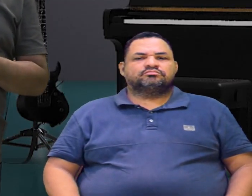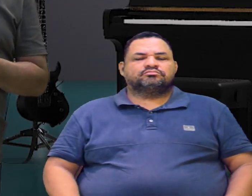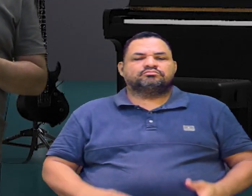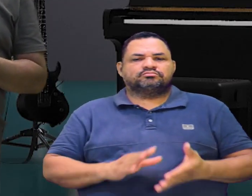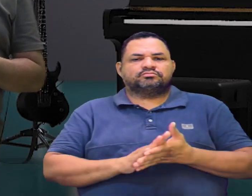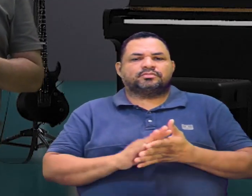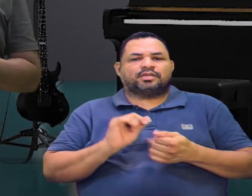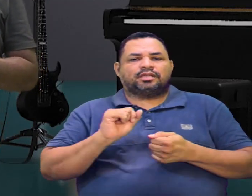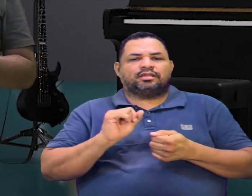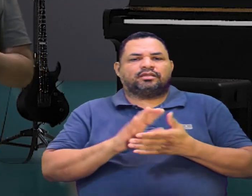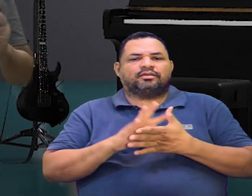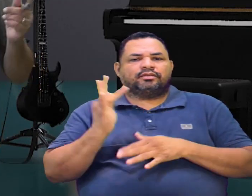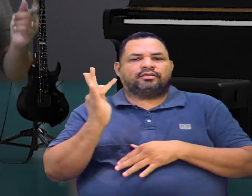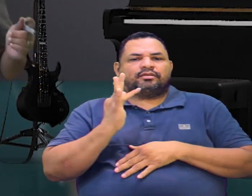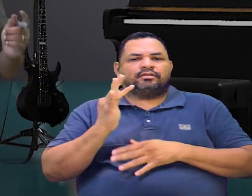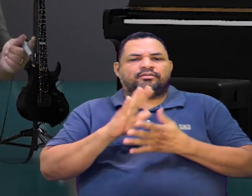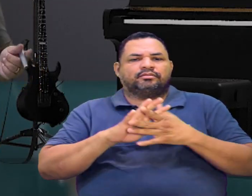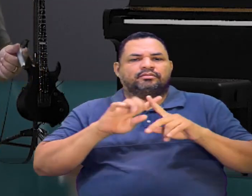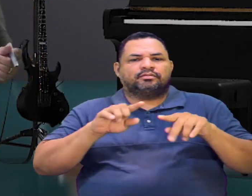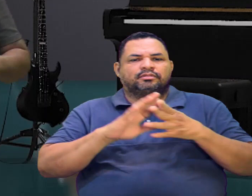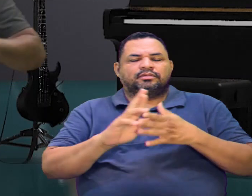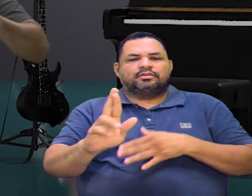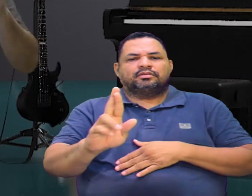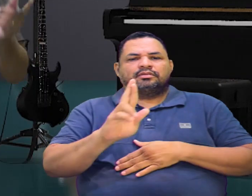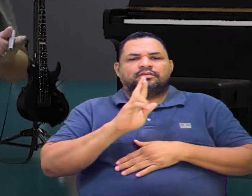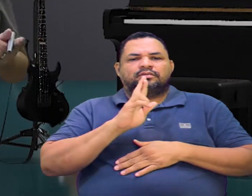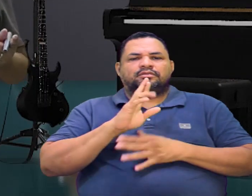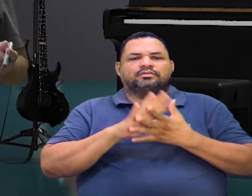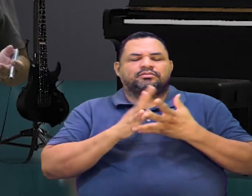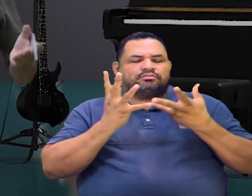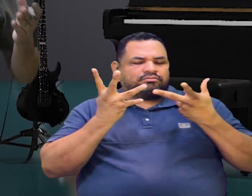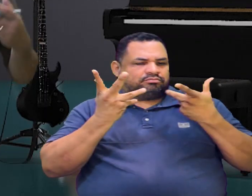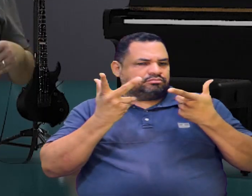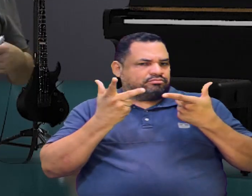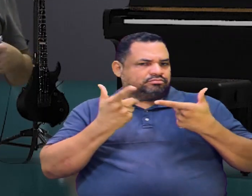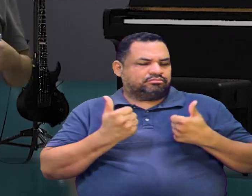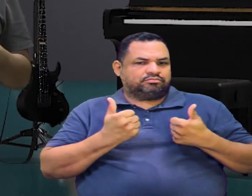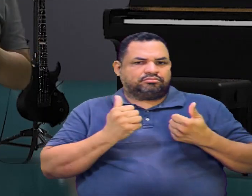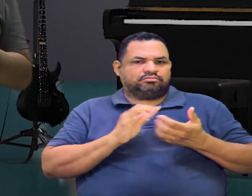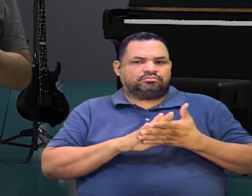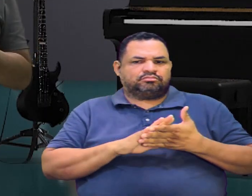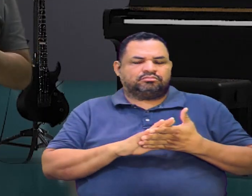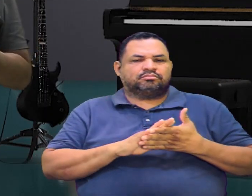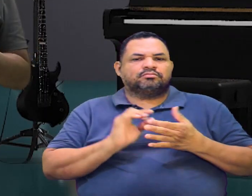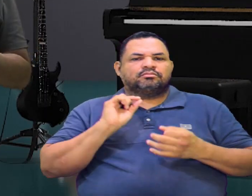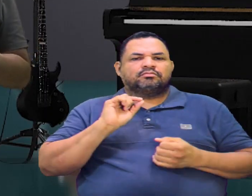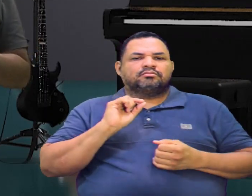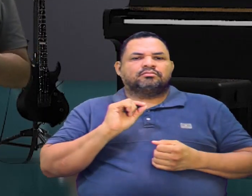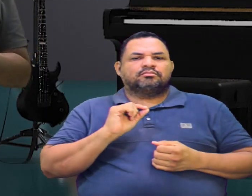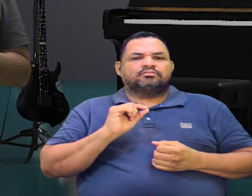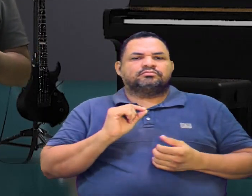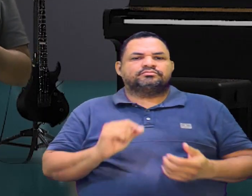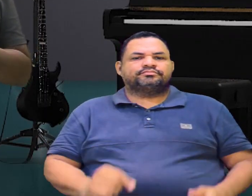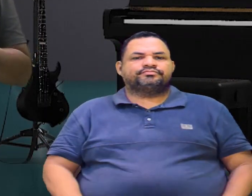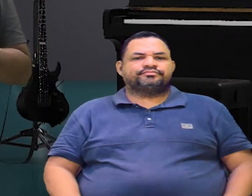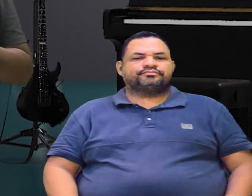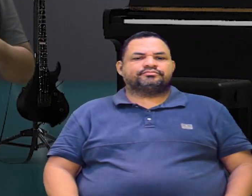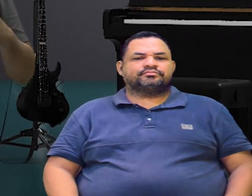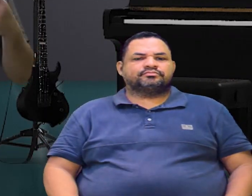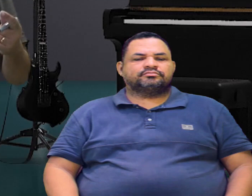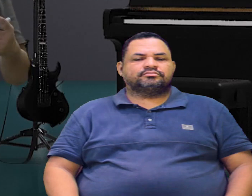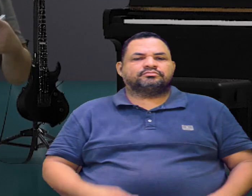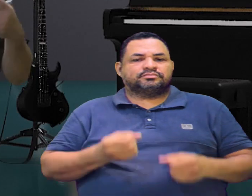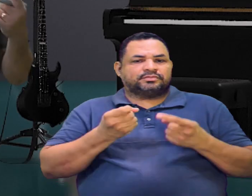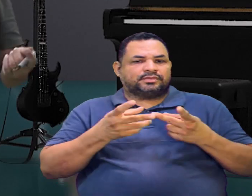aquele filme, né? Mas o resultado é fantástico e os recordes de bilheteria e os recordes